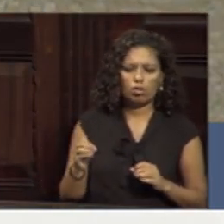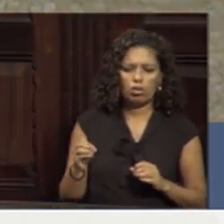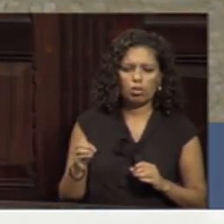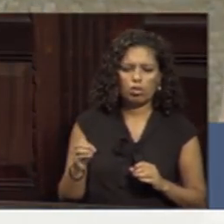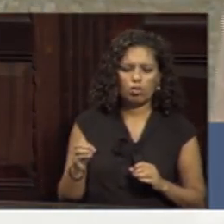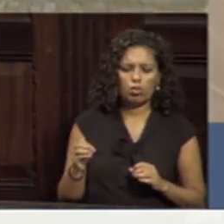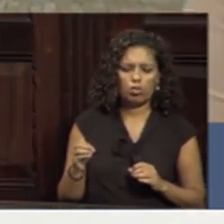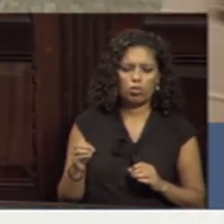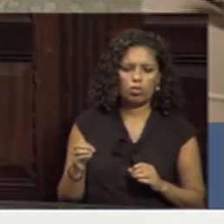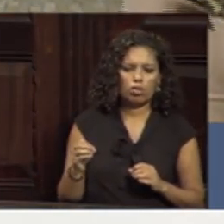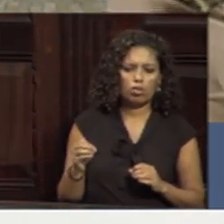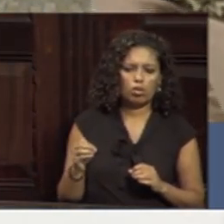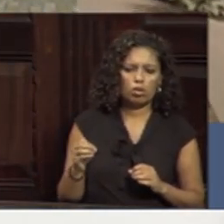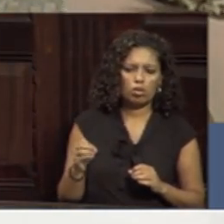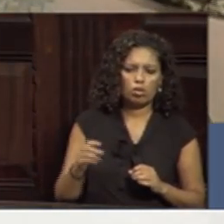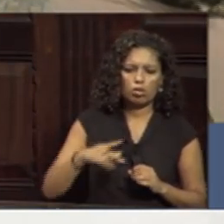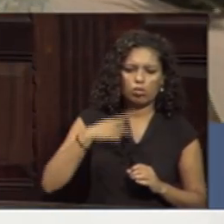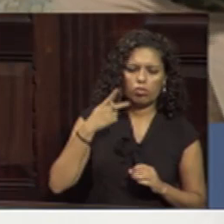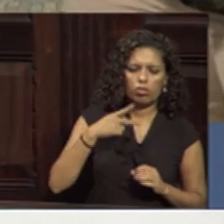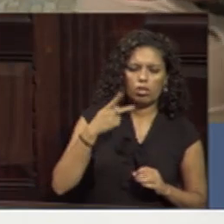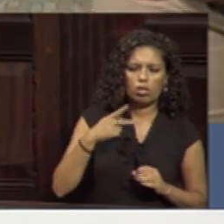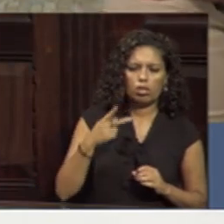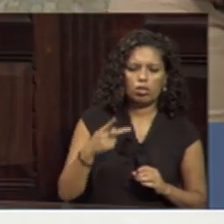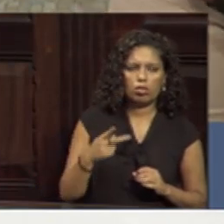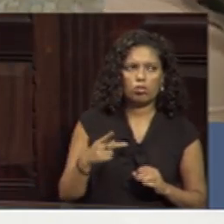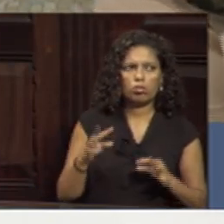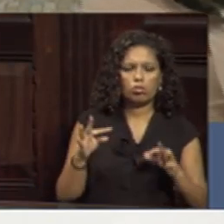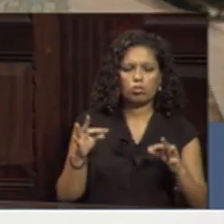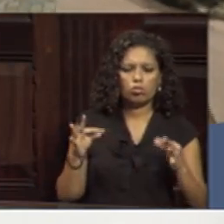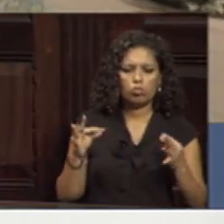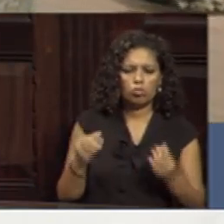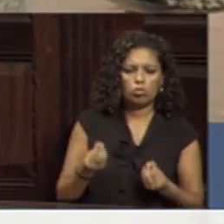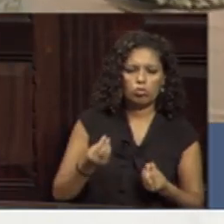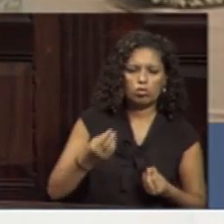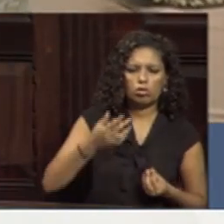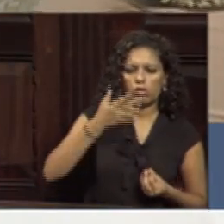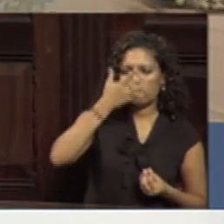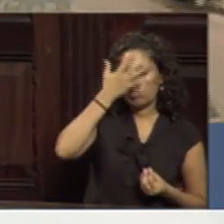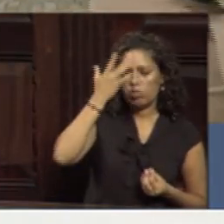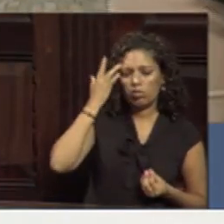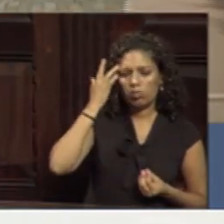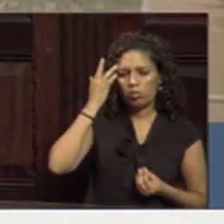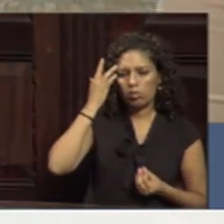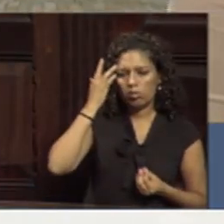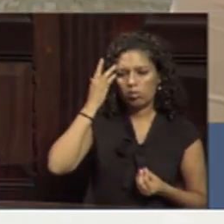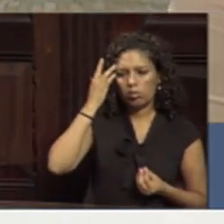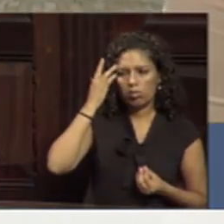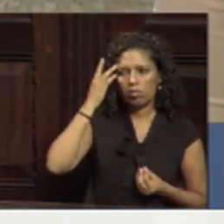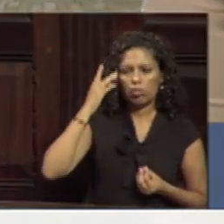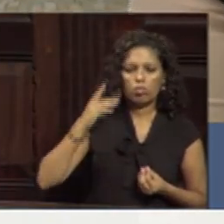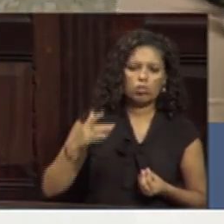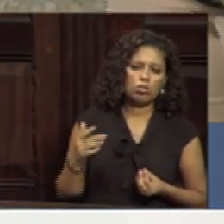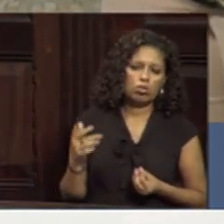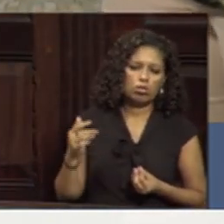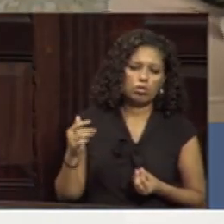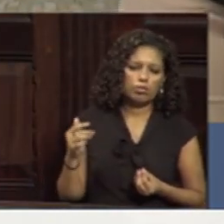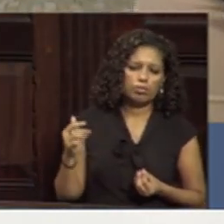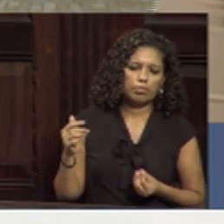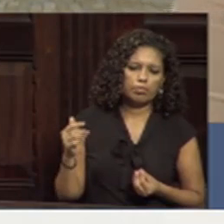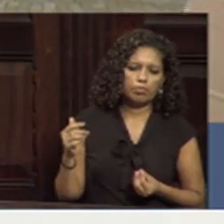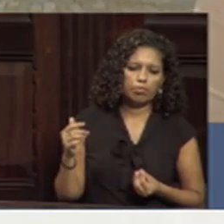Eliomar, não. Eu estou falando de todas as pessoas que, como o Eliomar, agem nesse